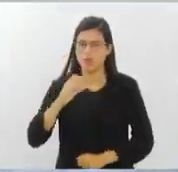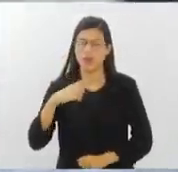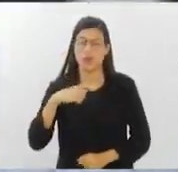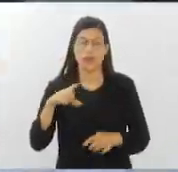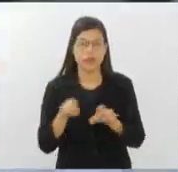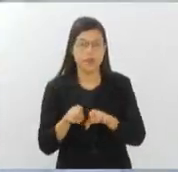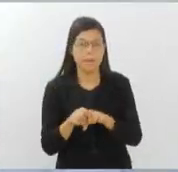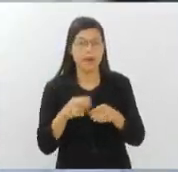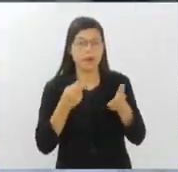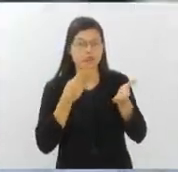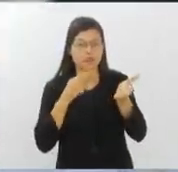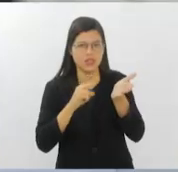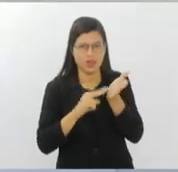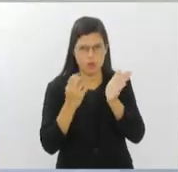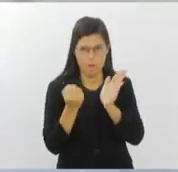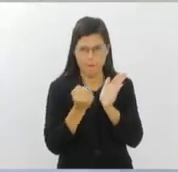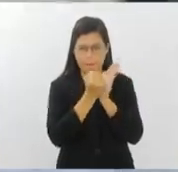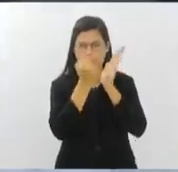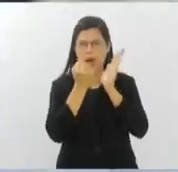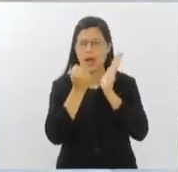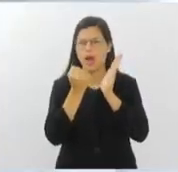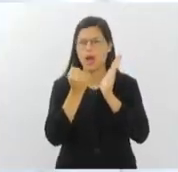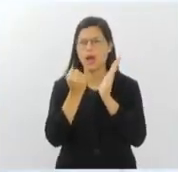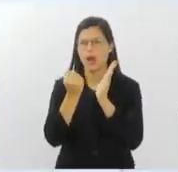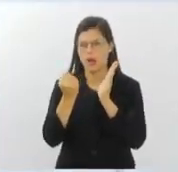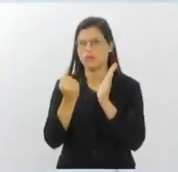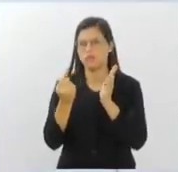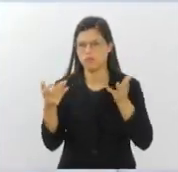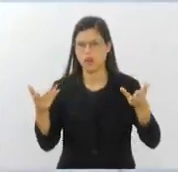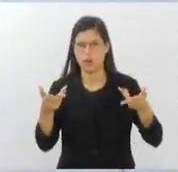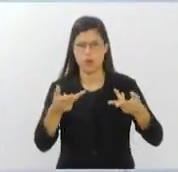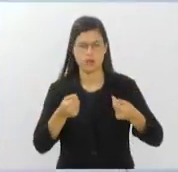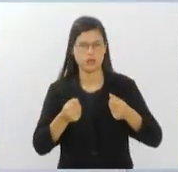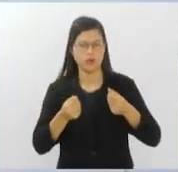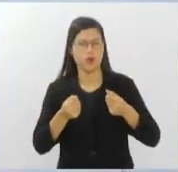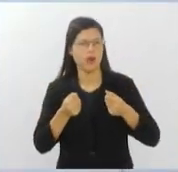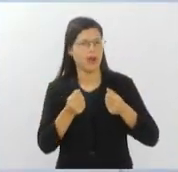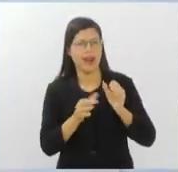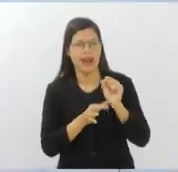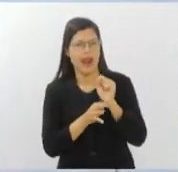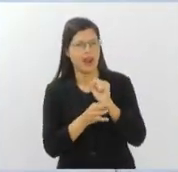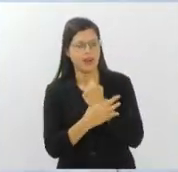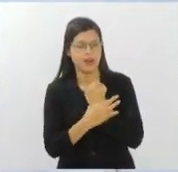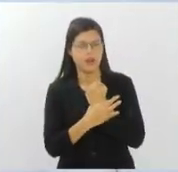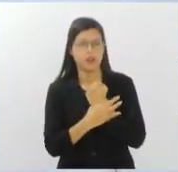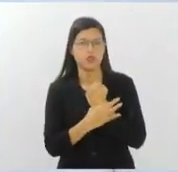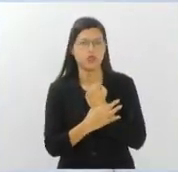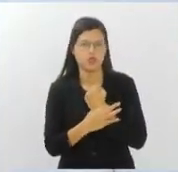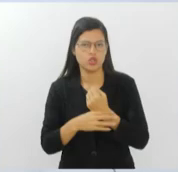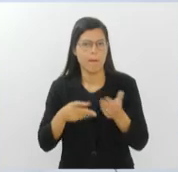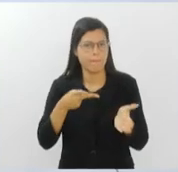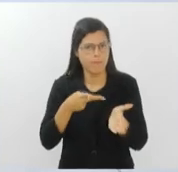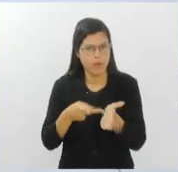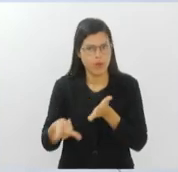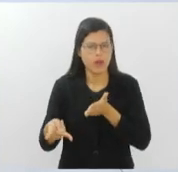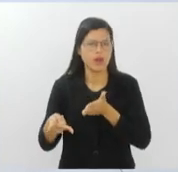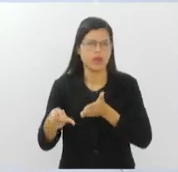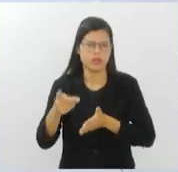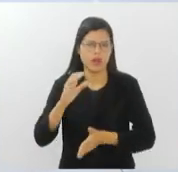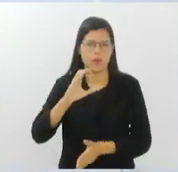que passa para a gente, dá uma qualificação de uma garantia de pureza, que é o